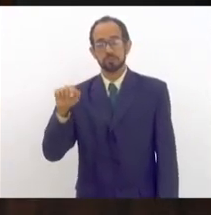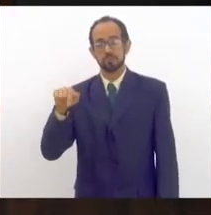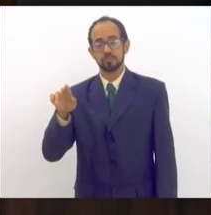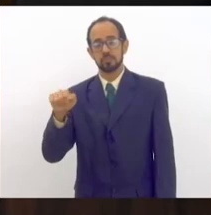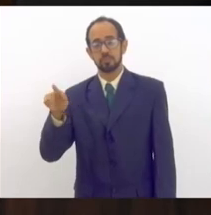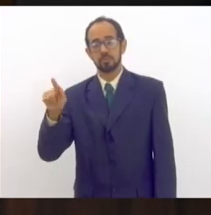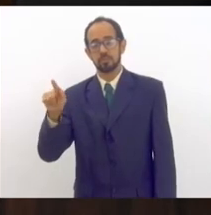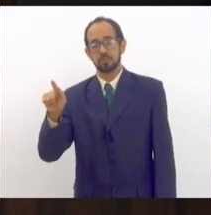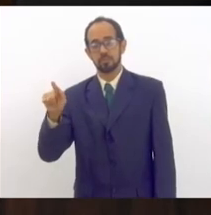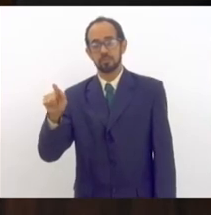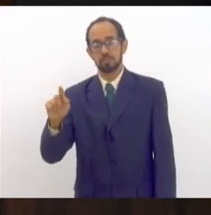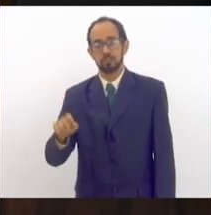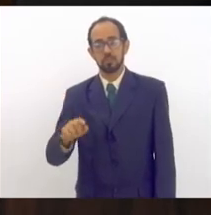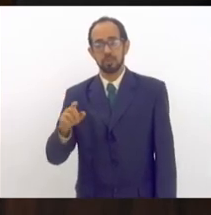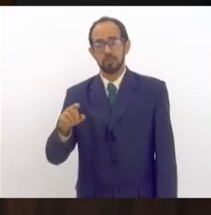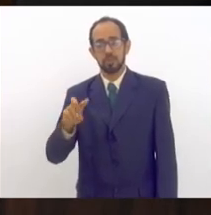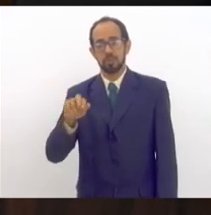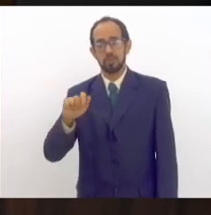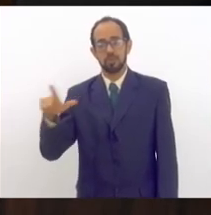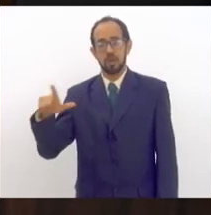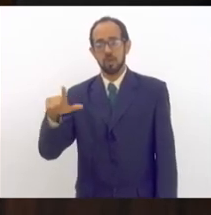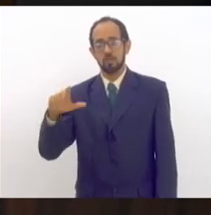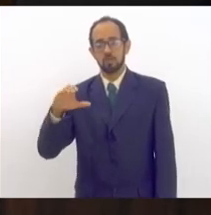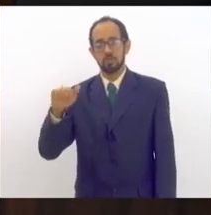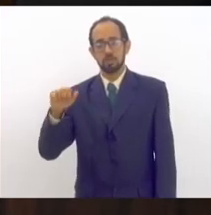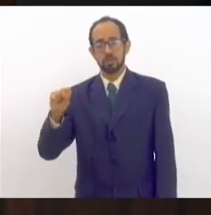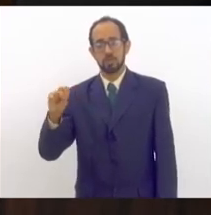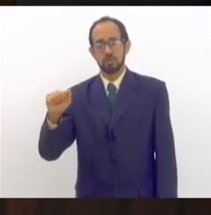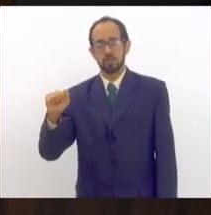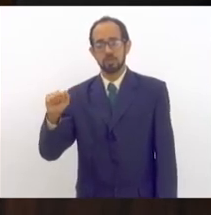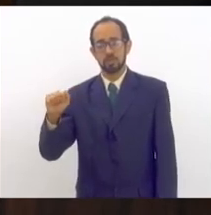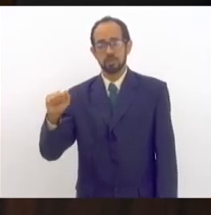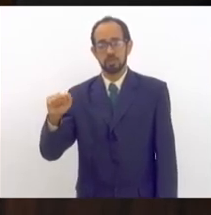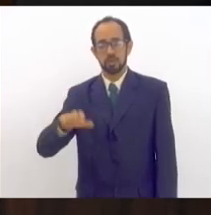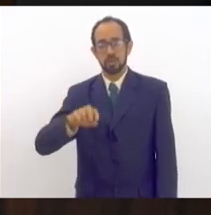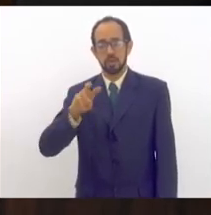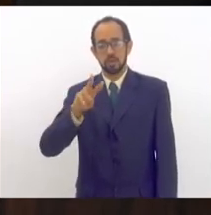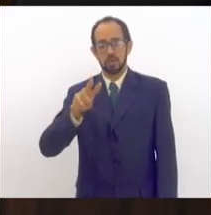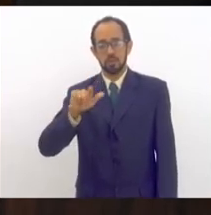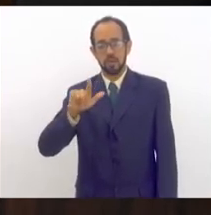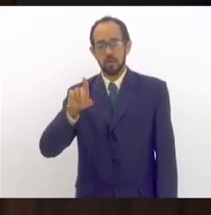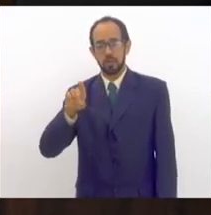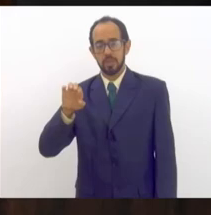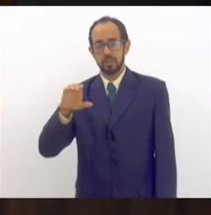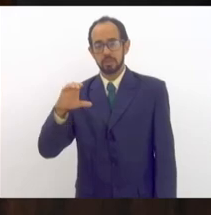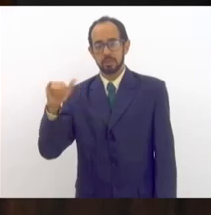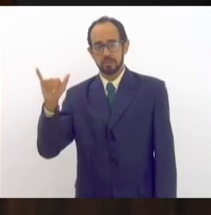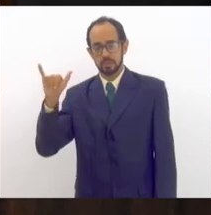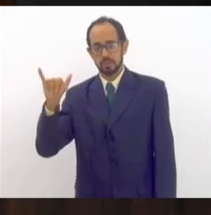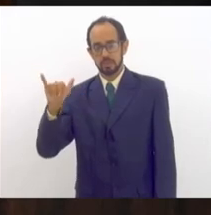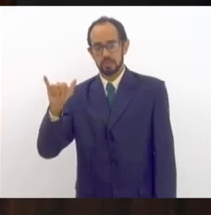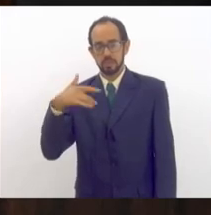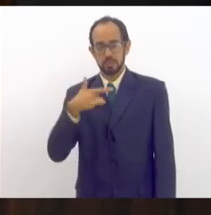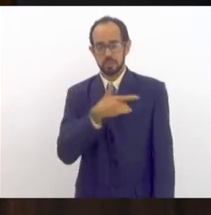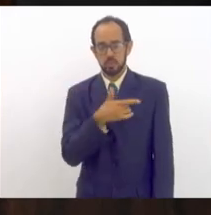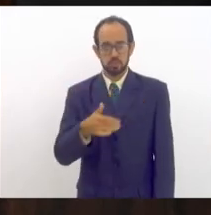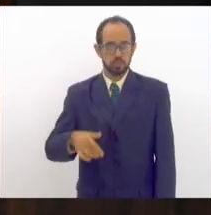Deputado Val Ceasa Deputado Valdecir da Saúde